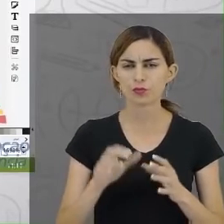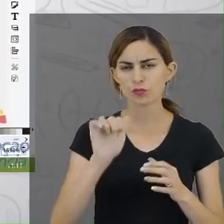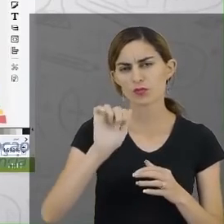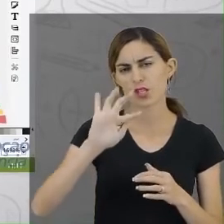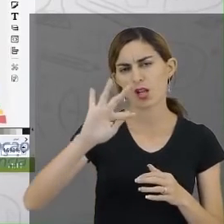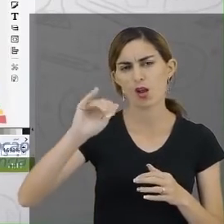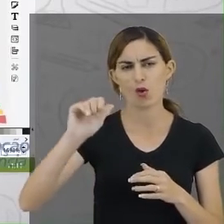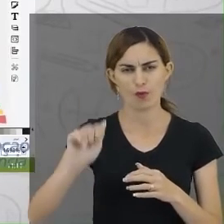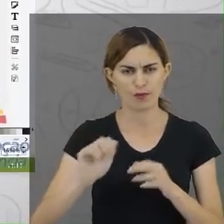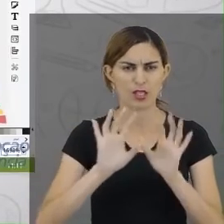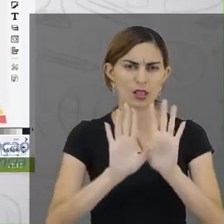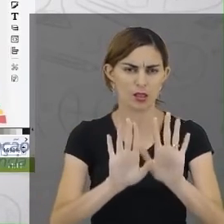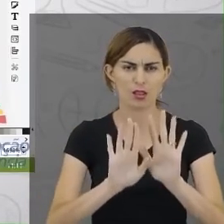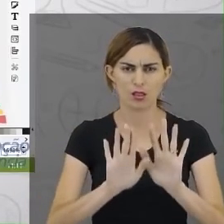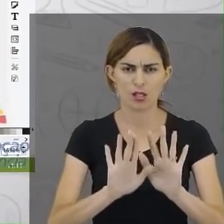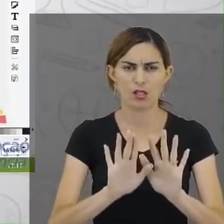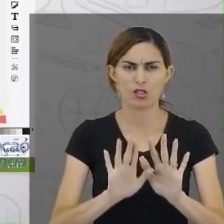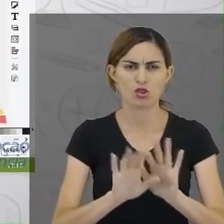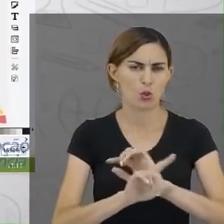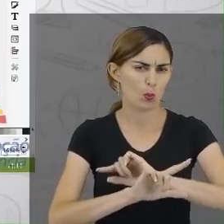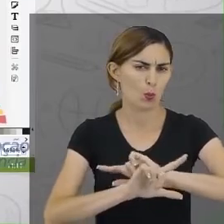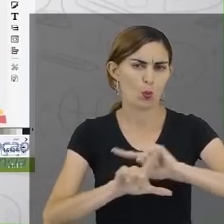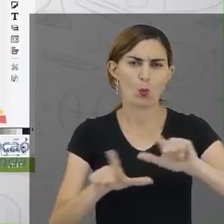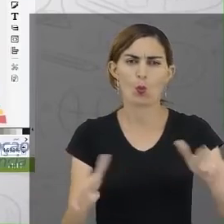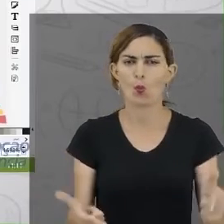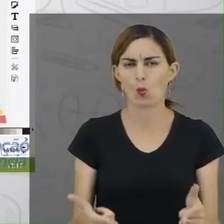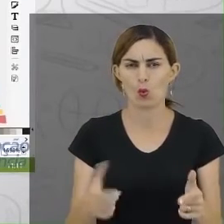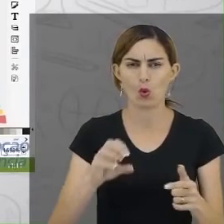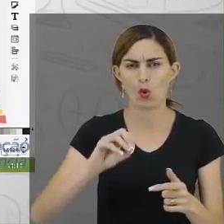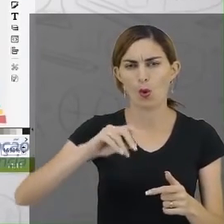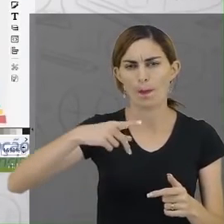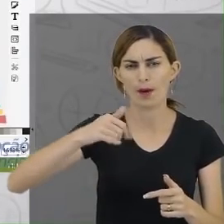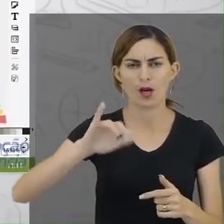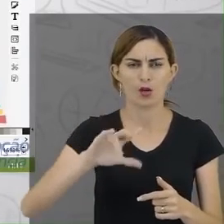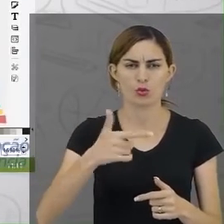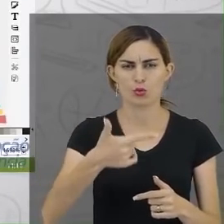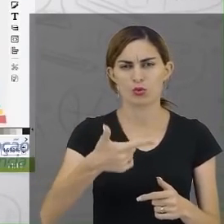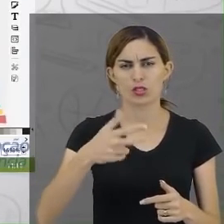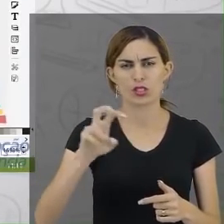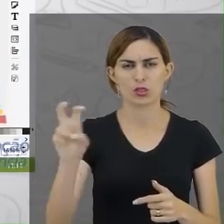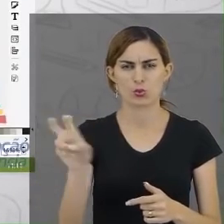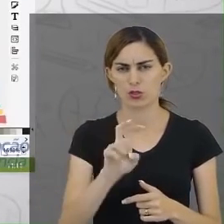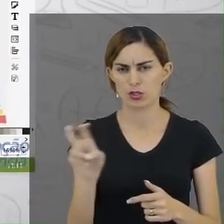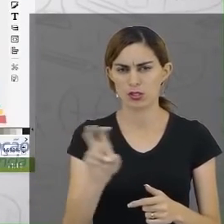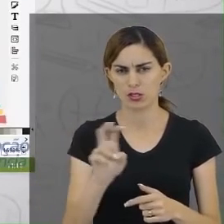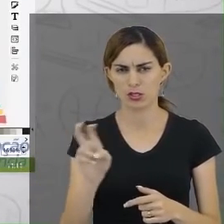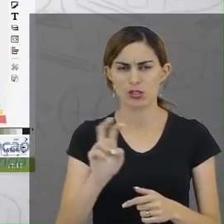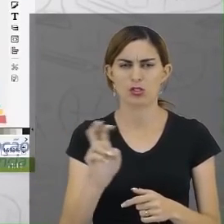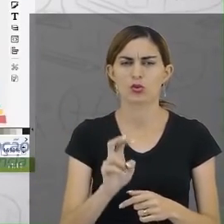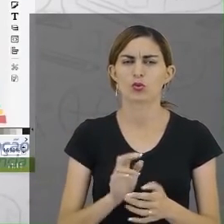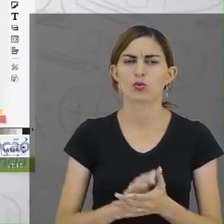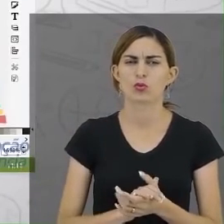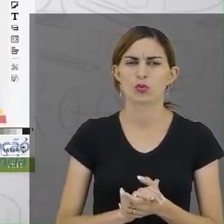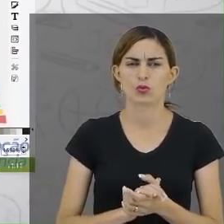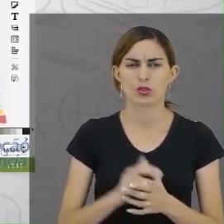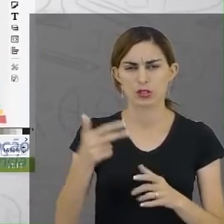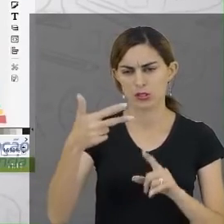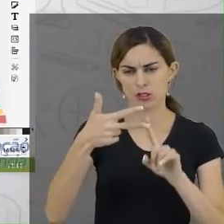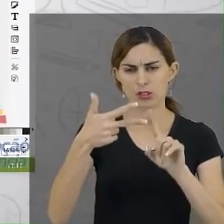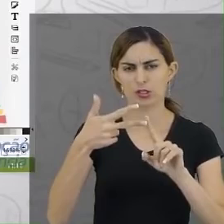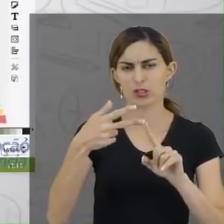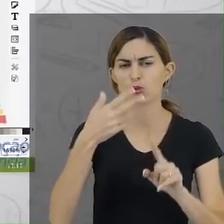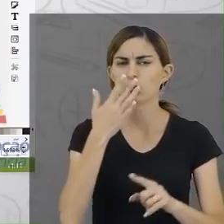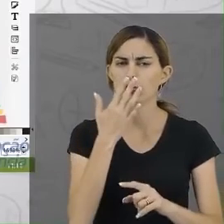E no alfa vamos deixar ele completamente opaco, ou seja, com valor de 255.